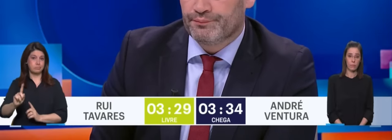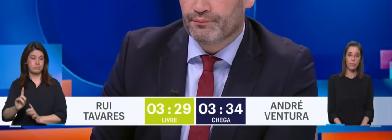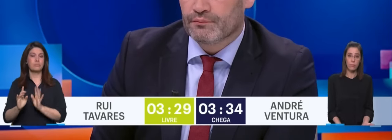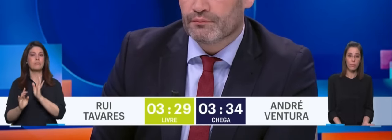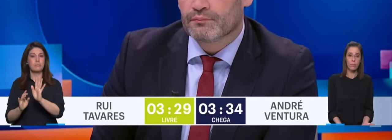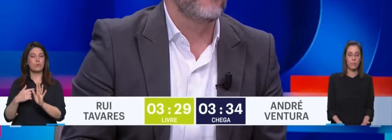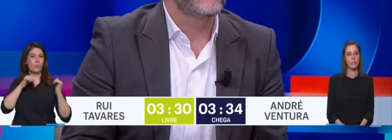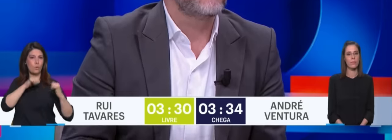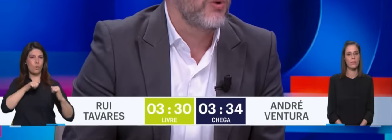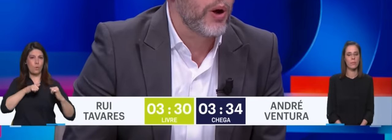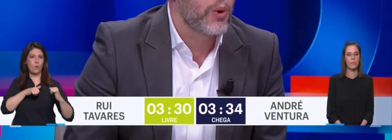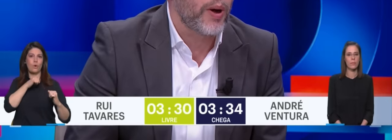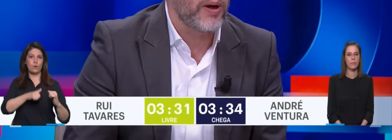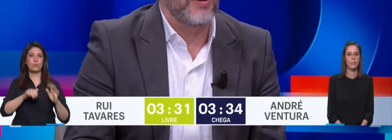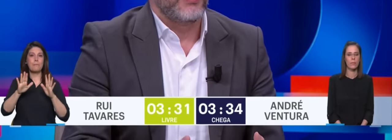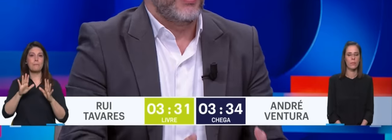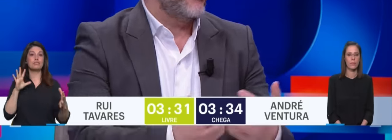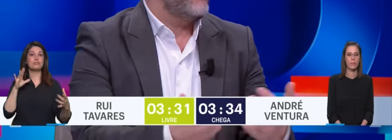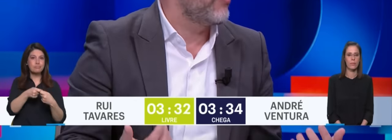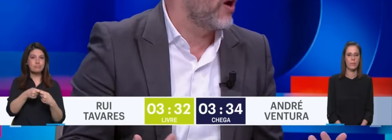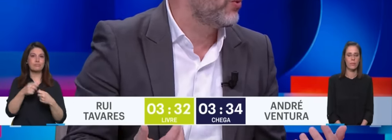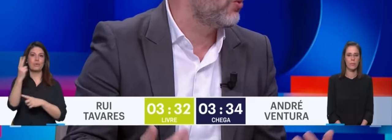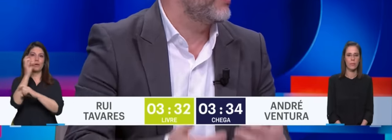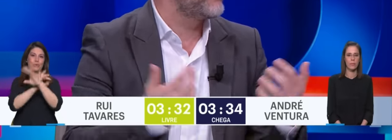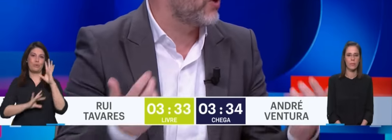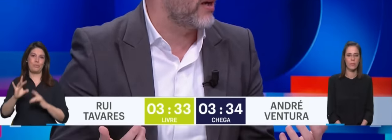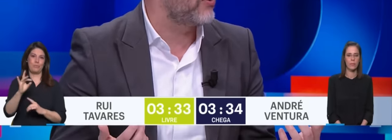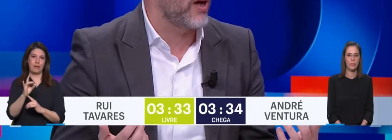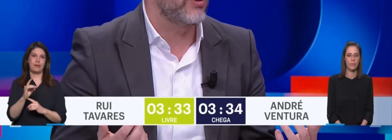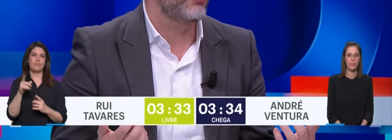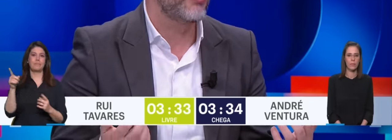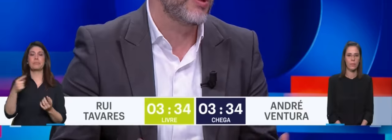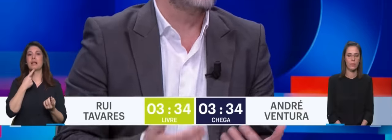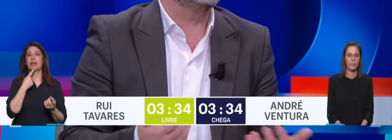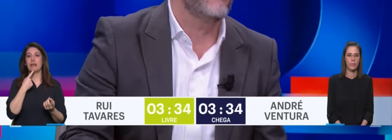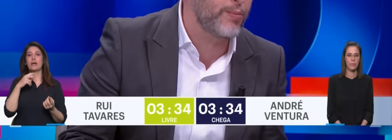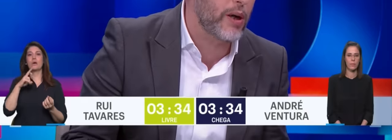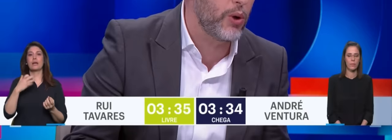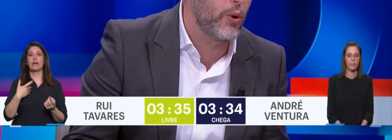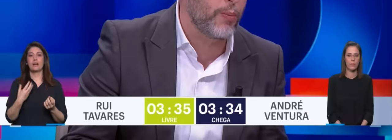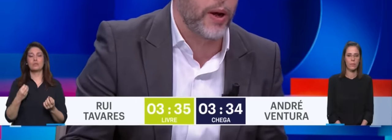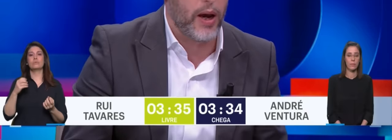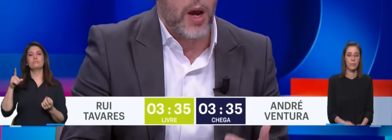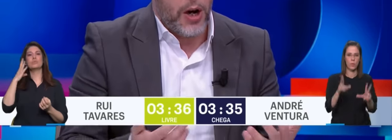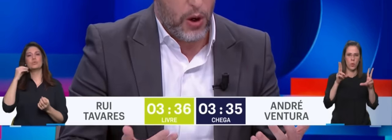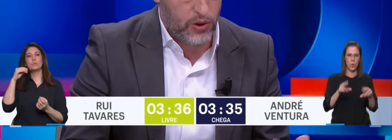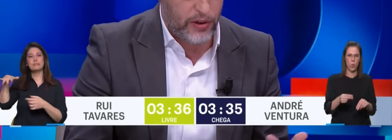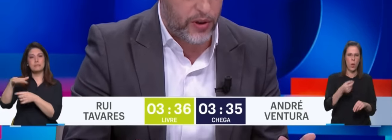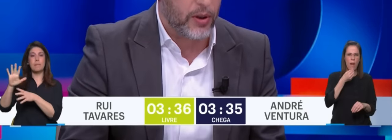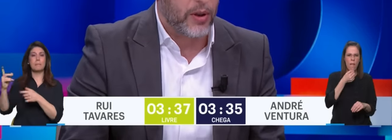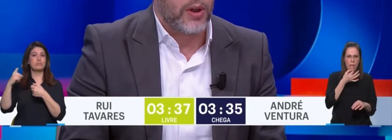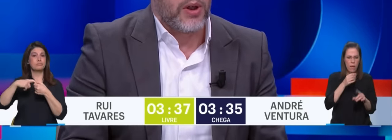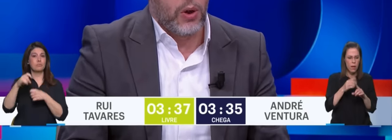Só que tem um problema aplica-se na União Europeia André Ventura fala muito da mansão de Ricardo salgado na Suíça mas a Suíça não faz parte da União Europeia não